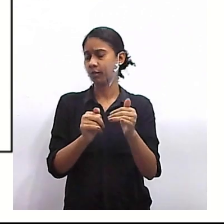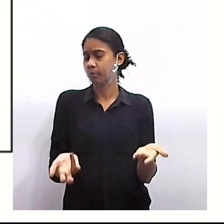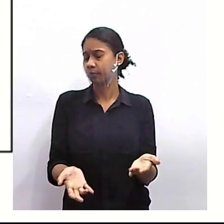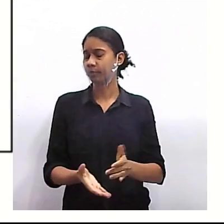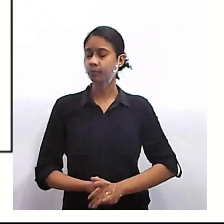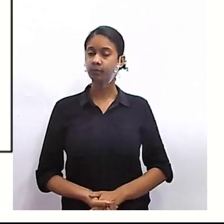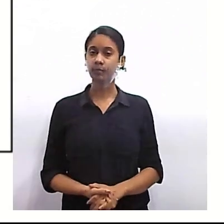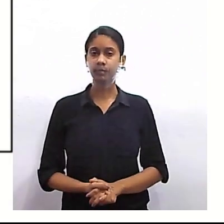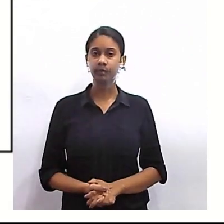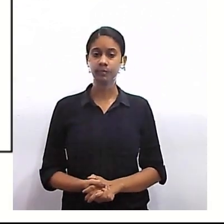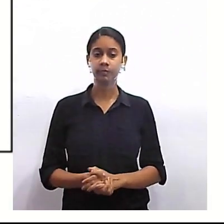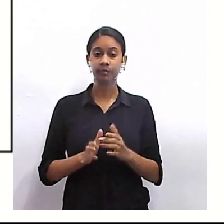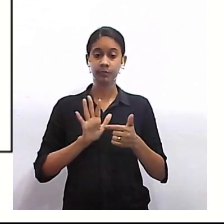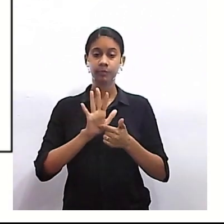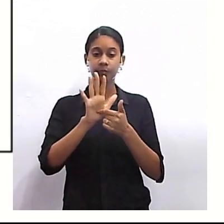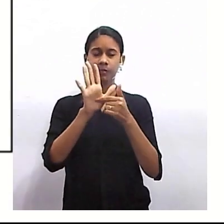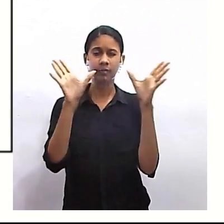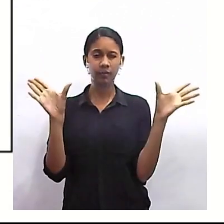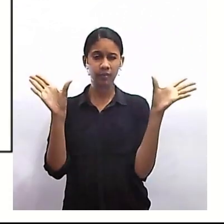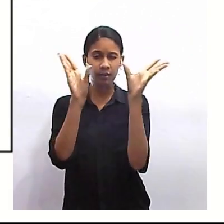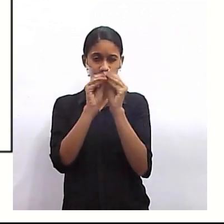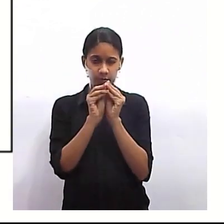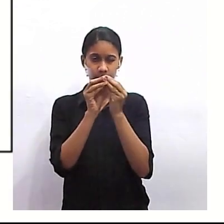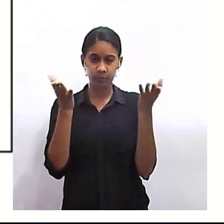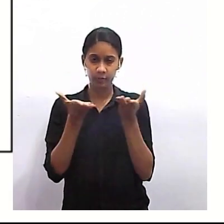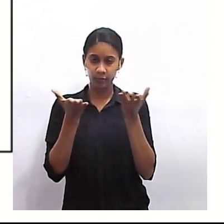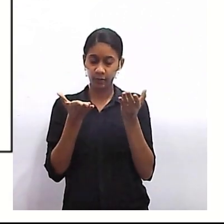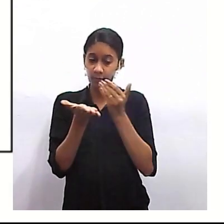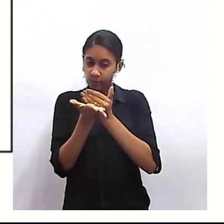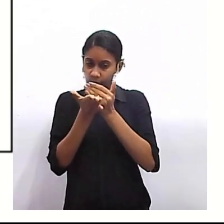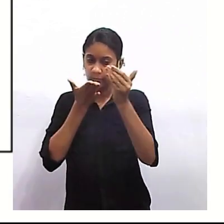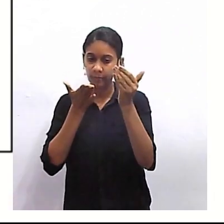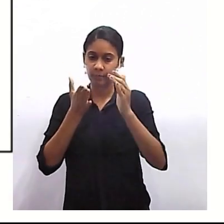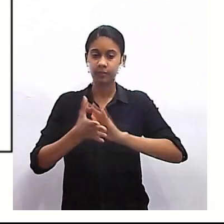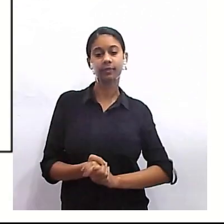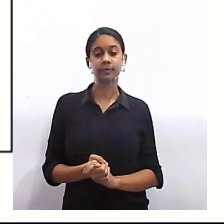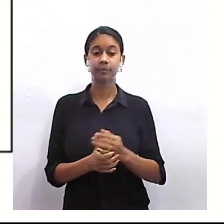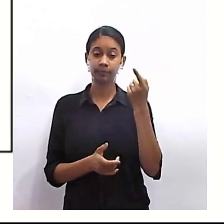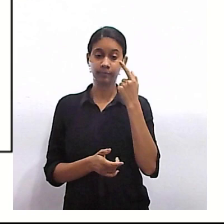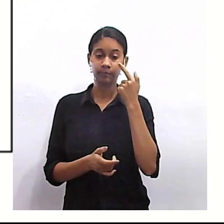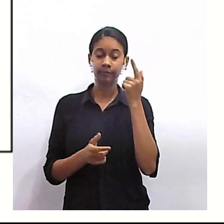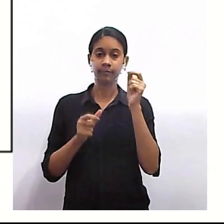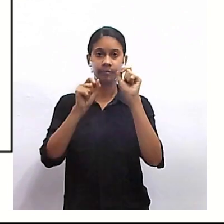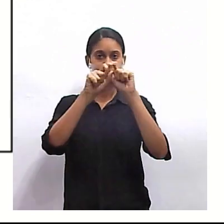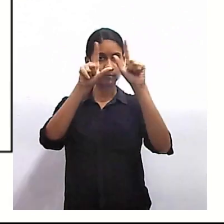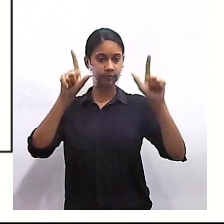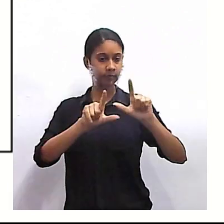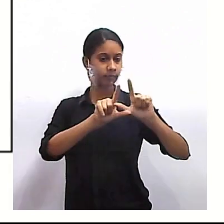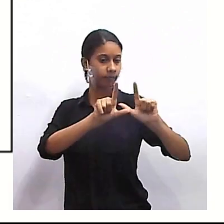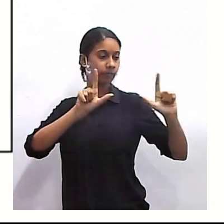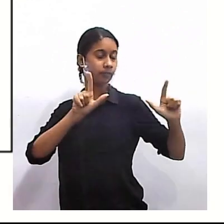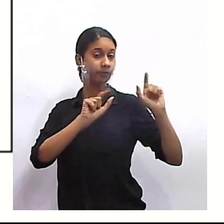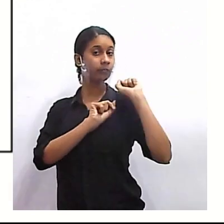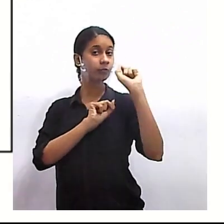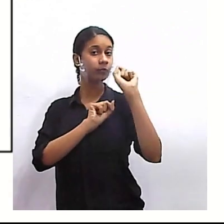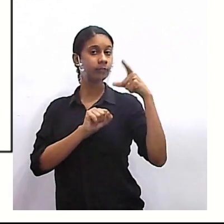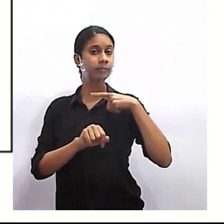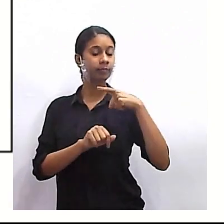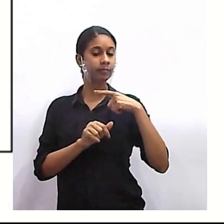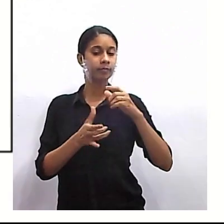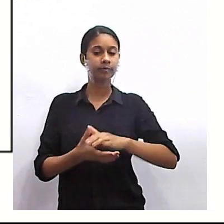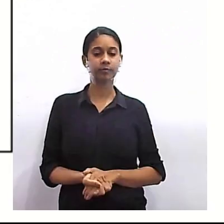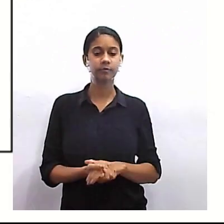Vou estar mostrando aí uma forma resumida aí do que a gente conversou agora. Vamos observar bem esse quadro. O que é que a gente está vendo